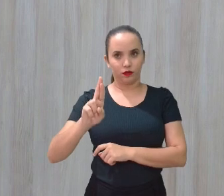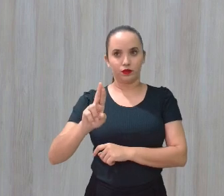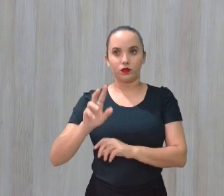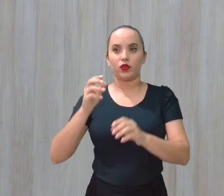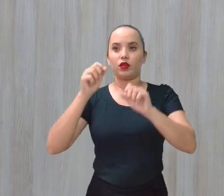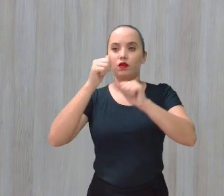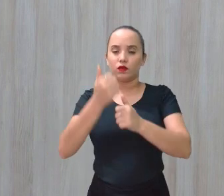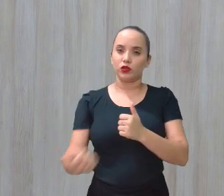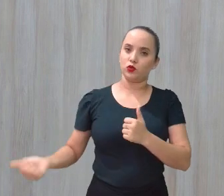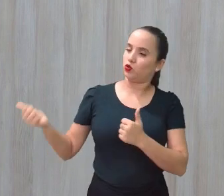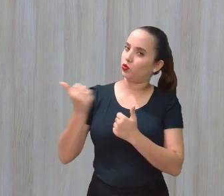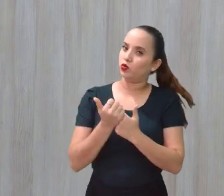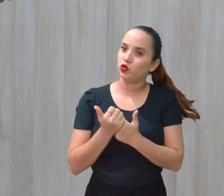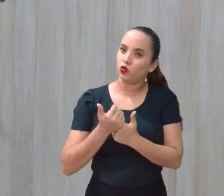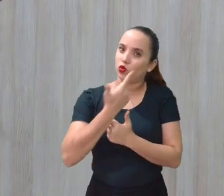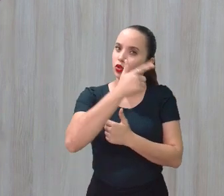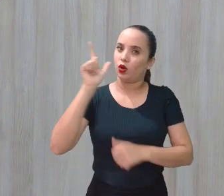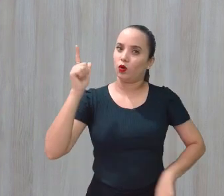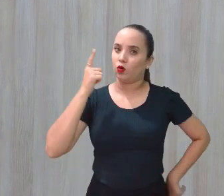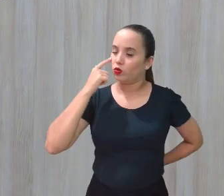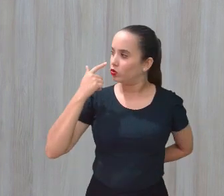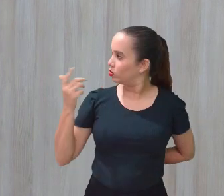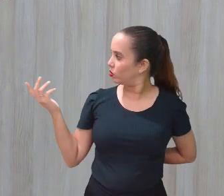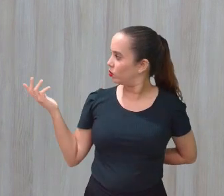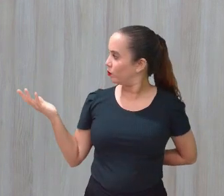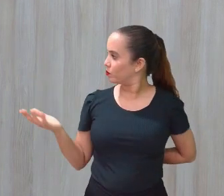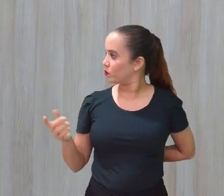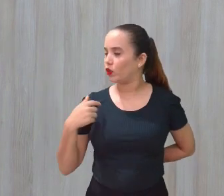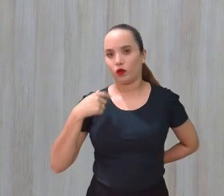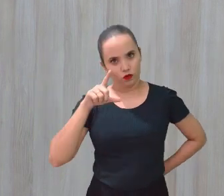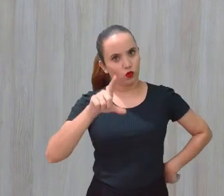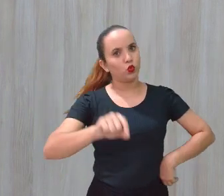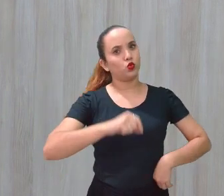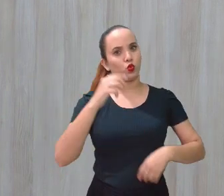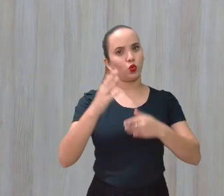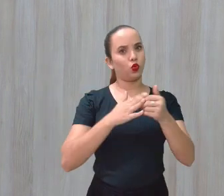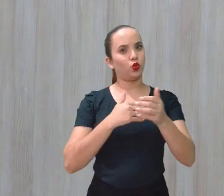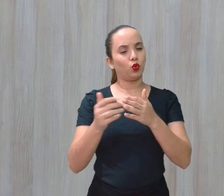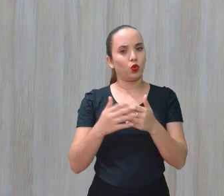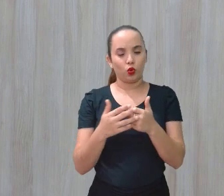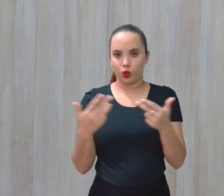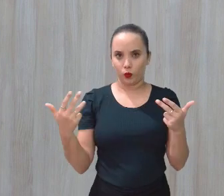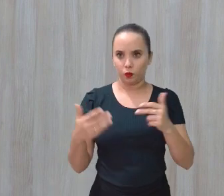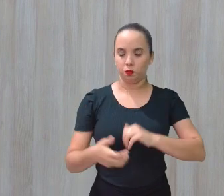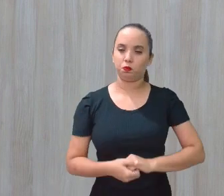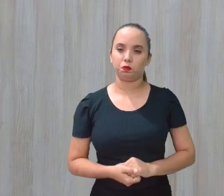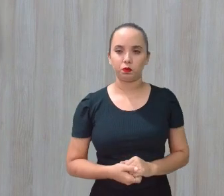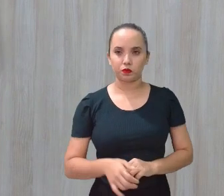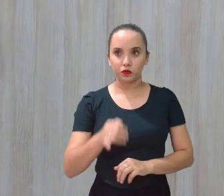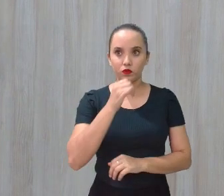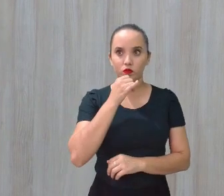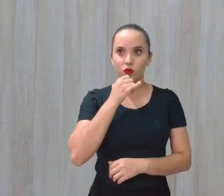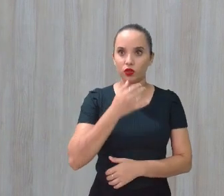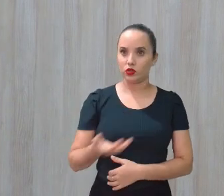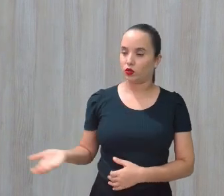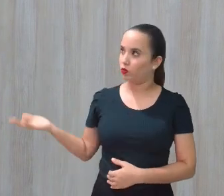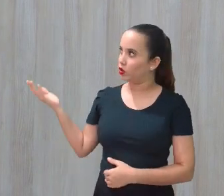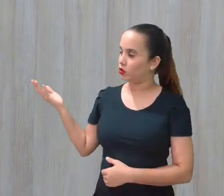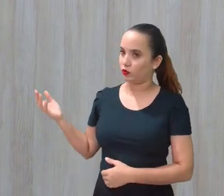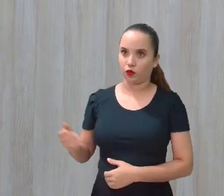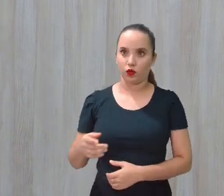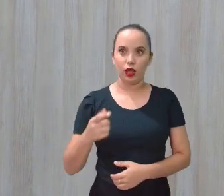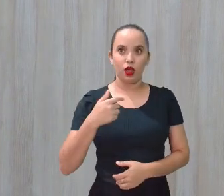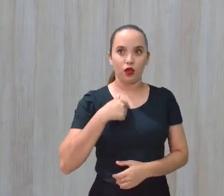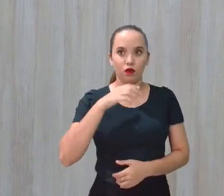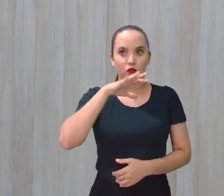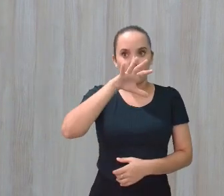substituir na outra. Vou escolher qualquer uma aí, tá certo? No caso daquele exemplo que a gente fez, observe que eu vou fazer o seguinte, eu